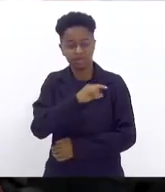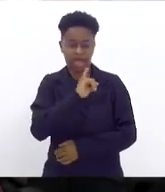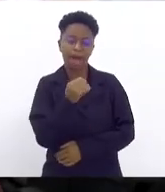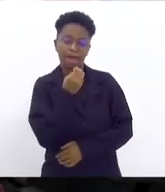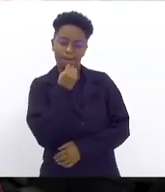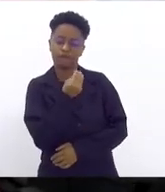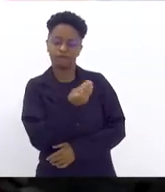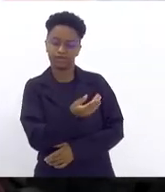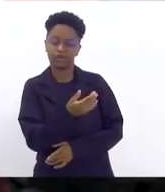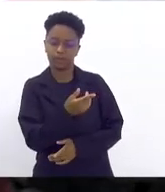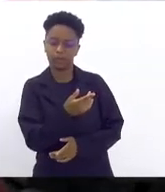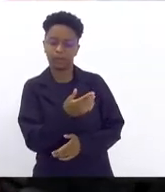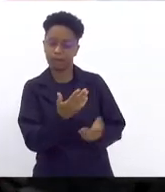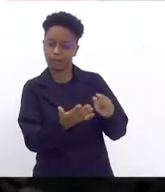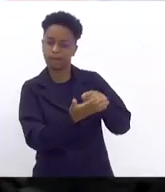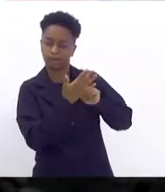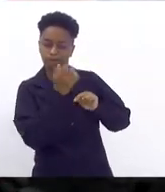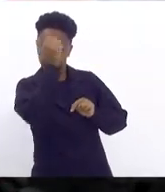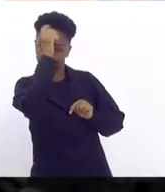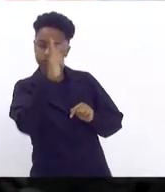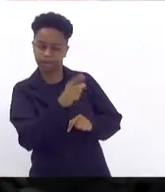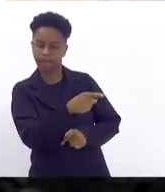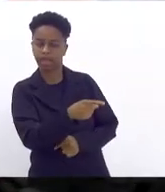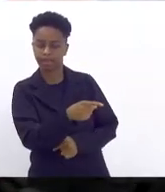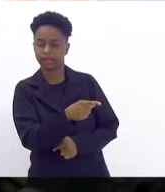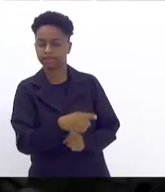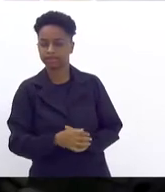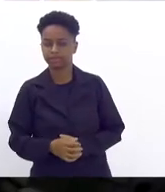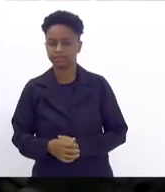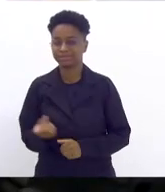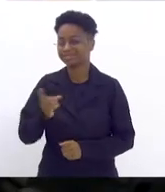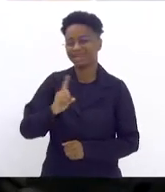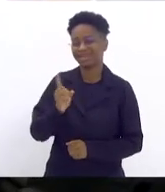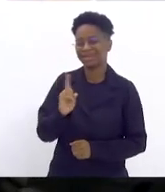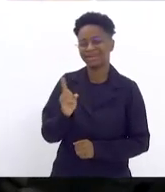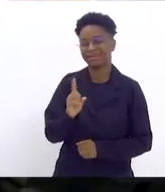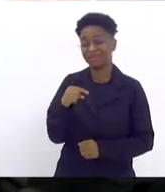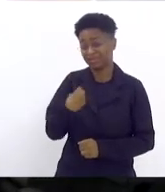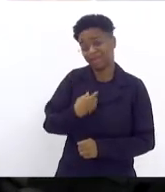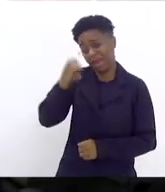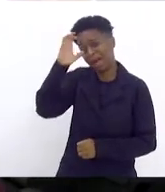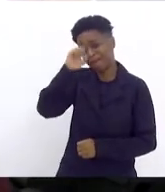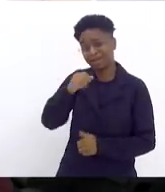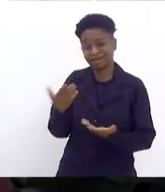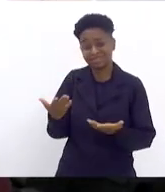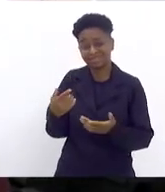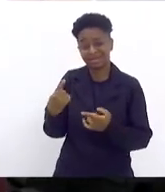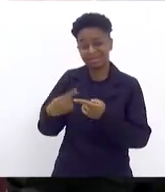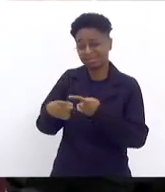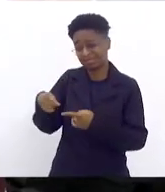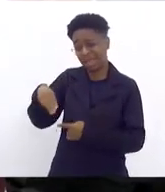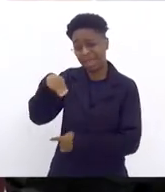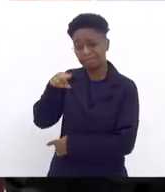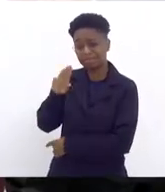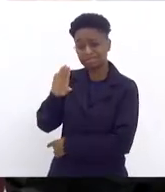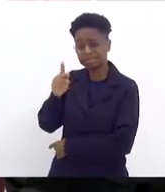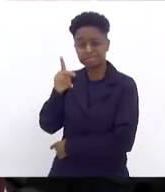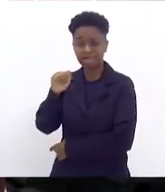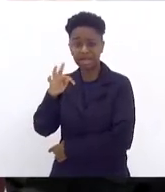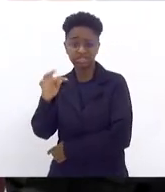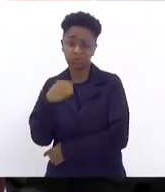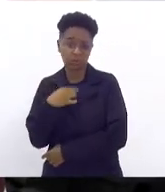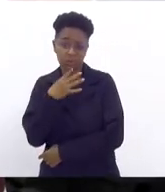onda da sua. Não conheço. O cara aprendeu. A gente aprende, questionário é M-Chat. Excelência,